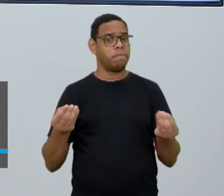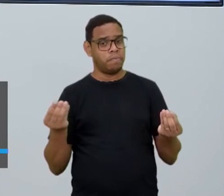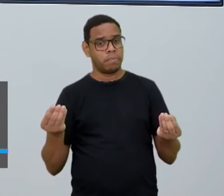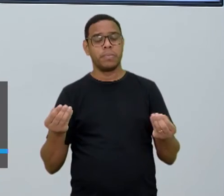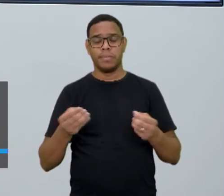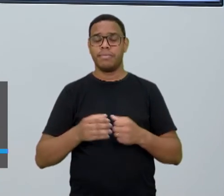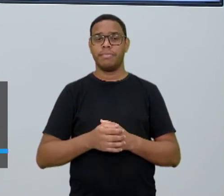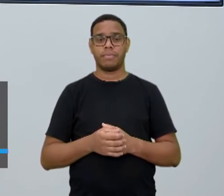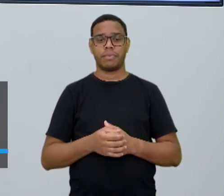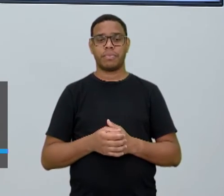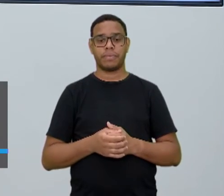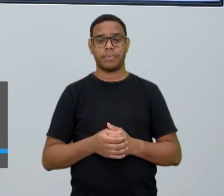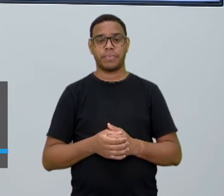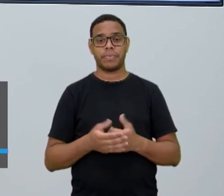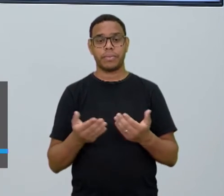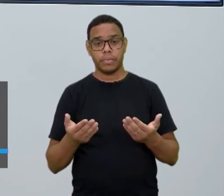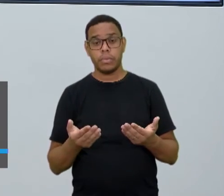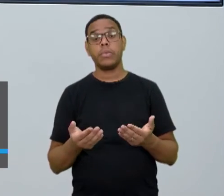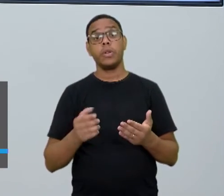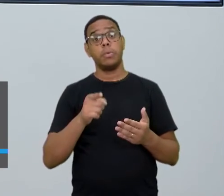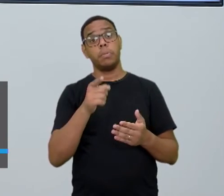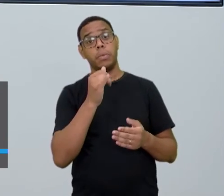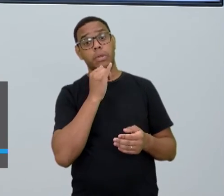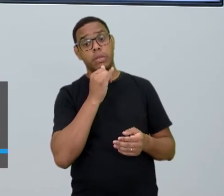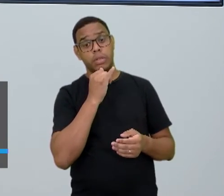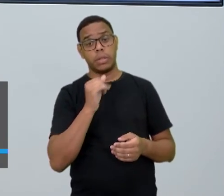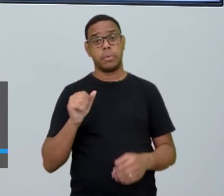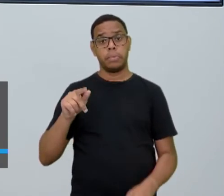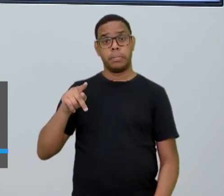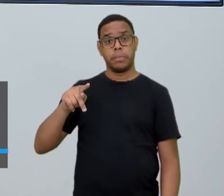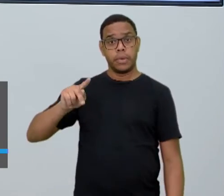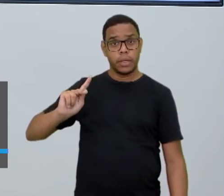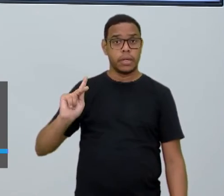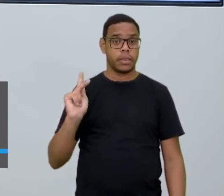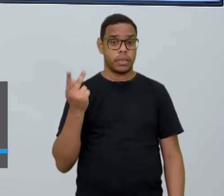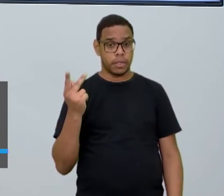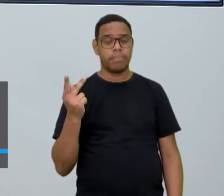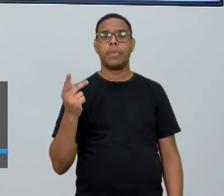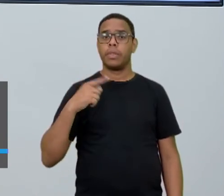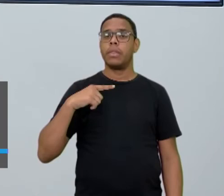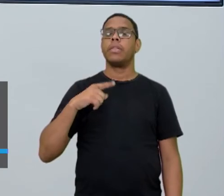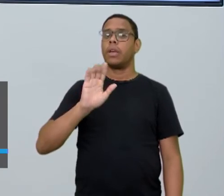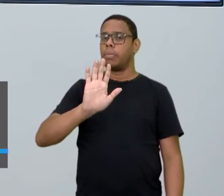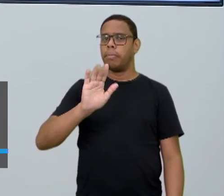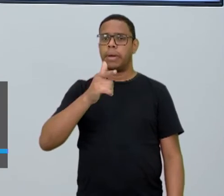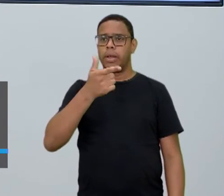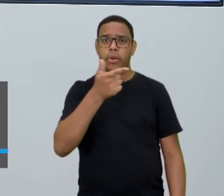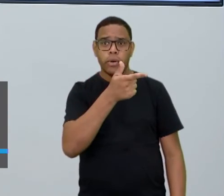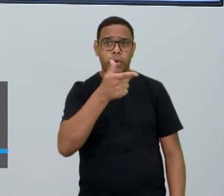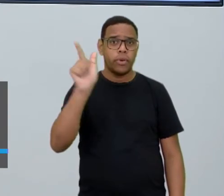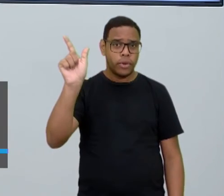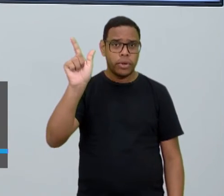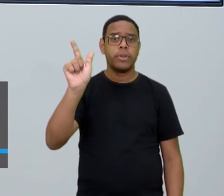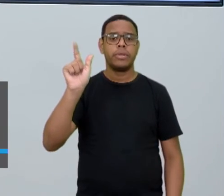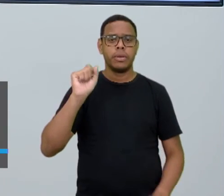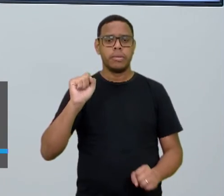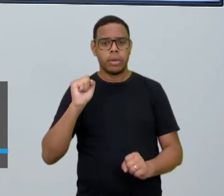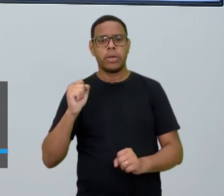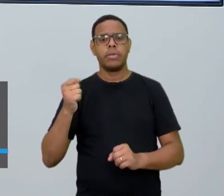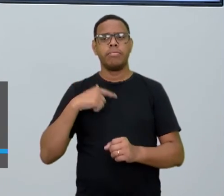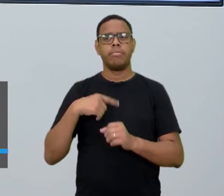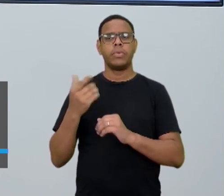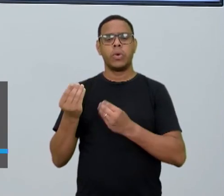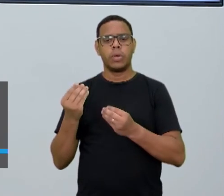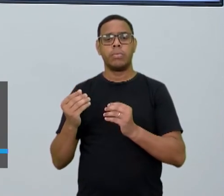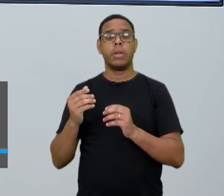por esses fatores? Então, um deles, por exemplo, o pH. Agora, um outro fator que pode influenciar aí na